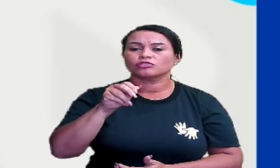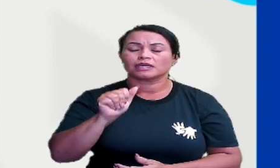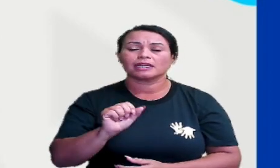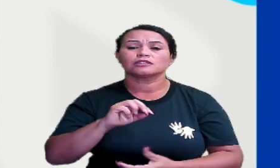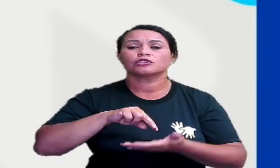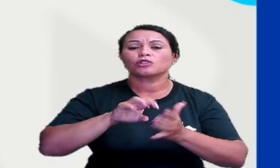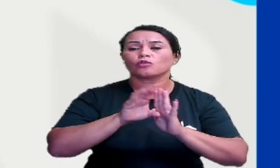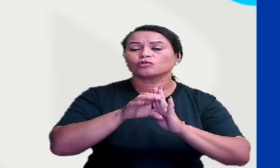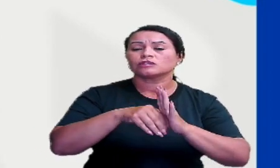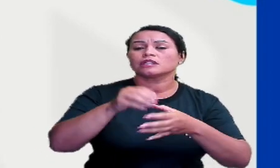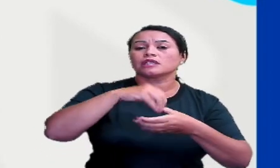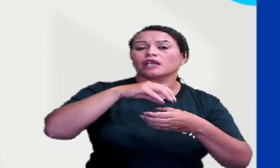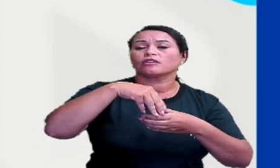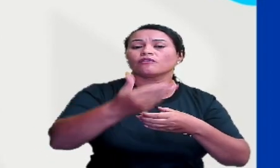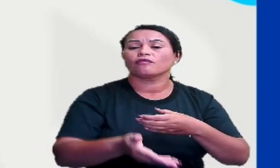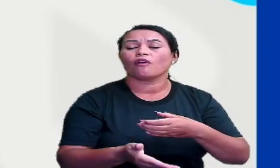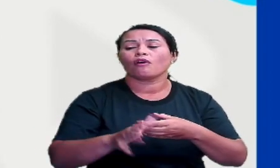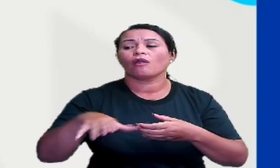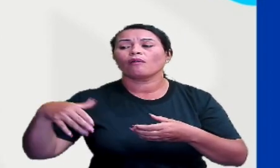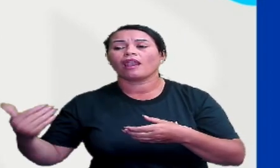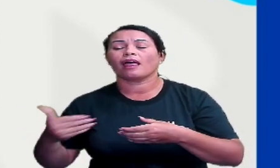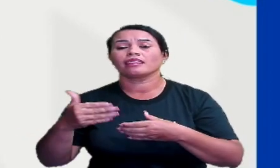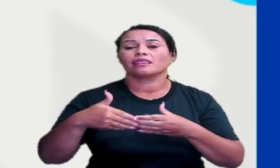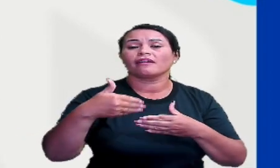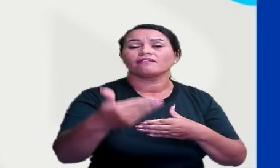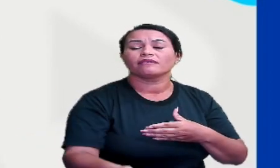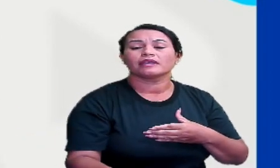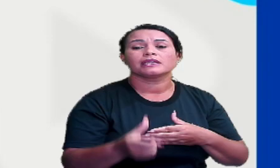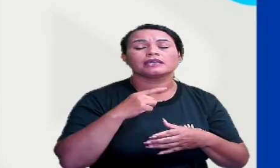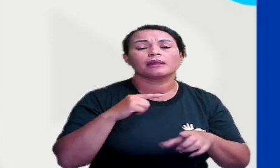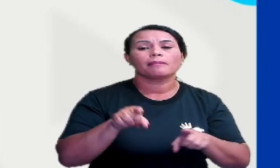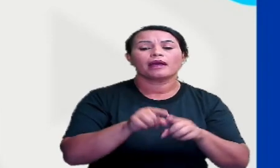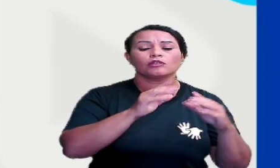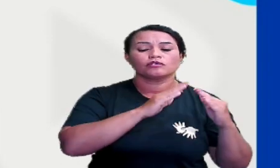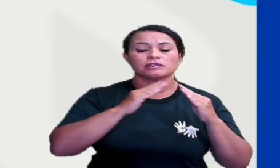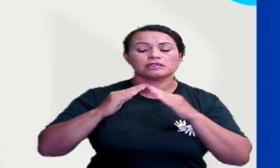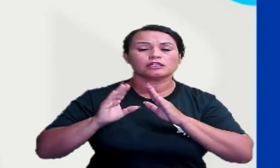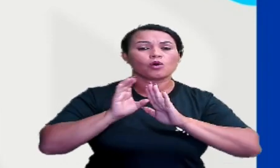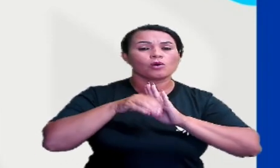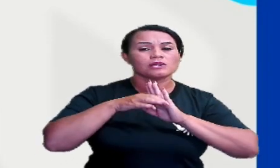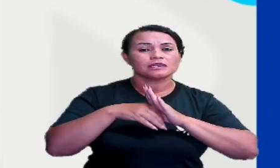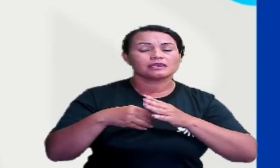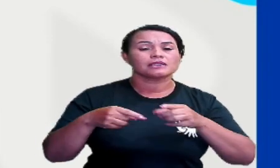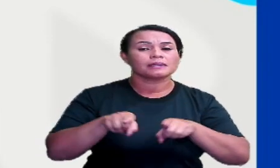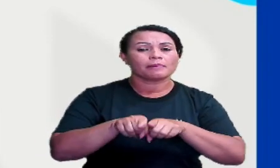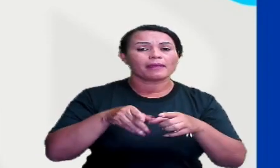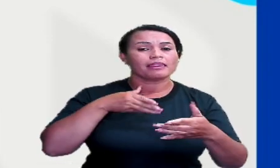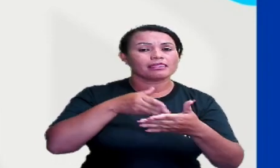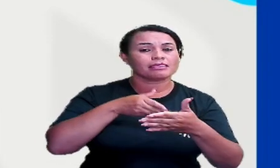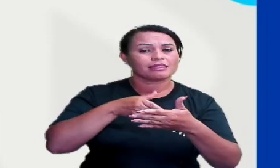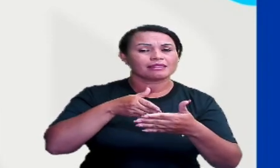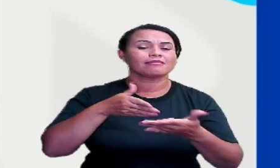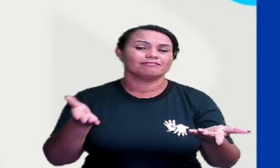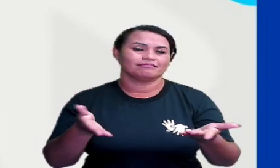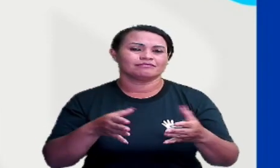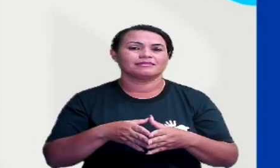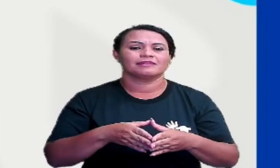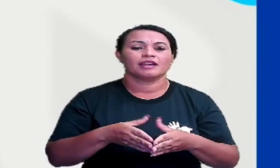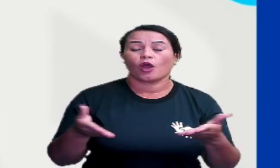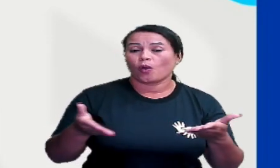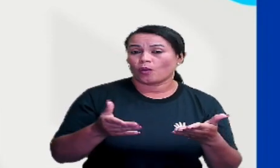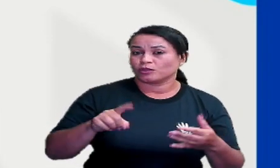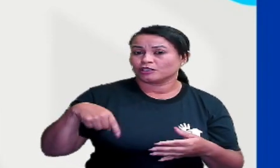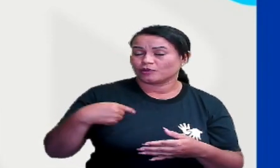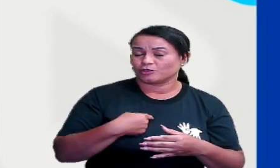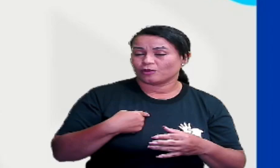dentro, fora, ao lado, na frente, e os conceitos de vizinhança, território e fronteira, tá certo? Essas são